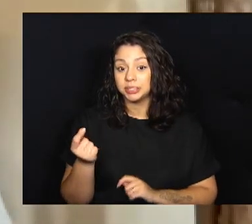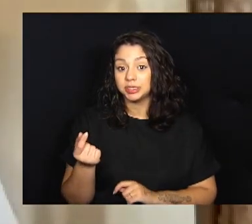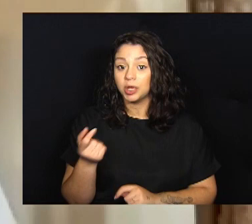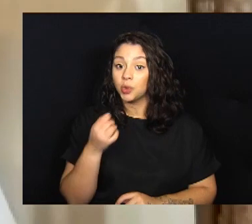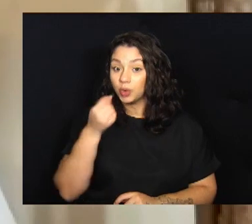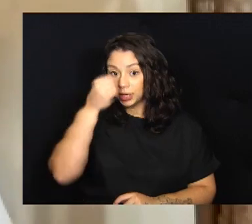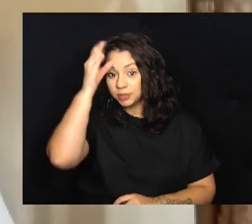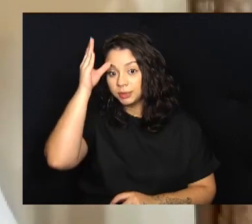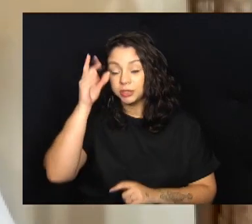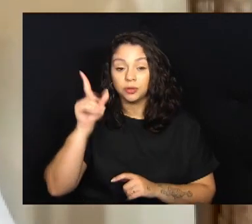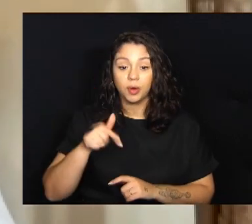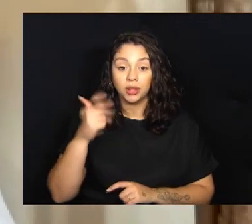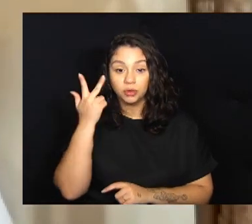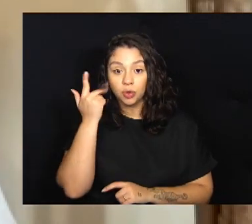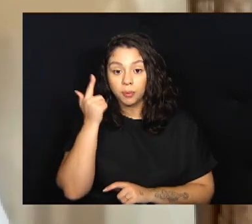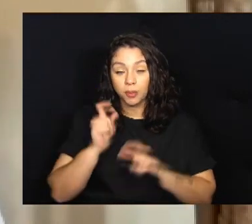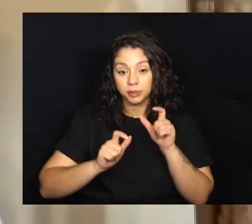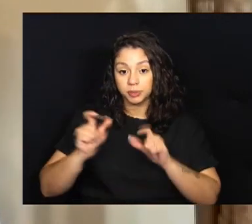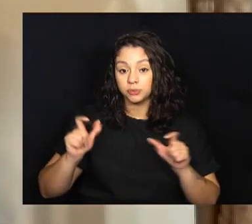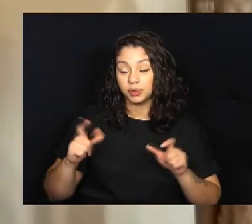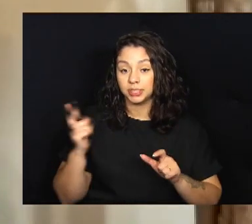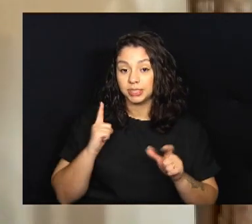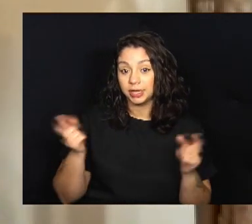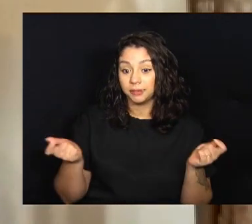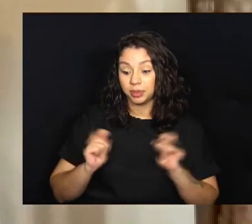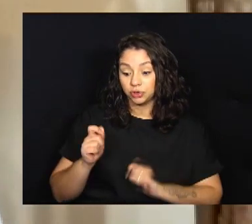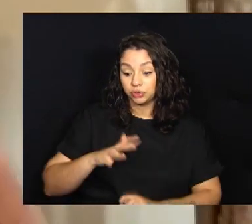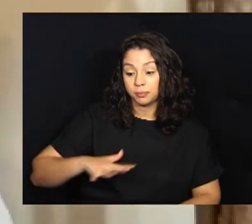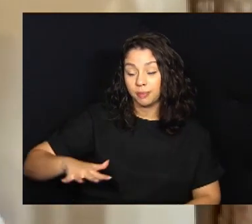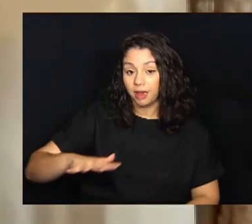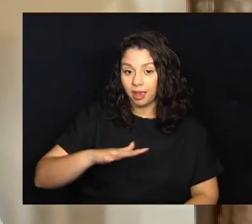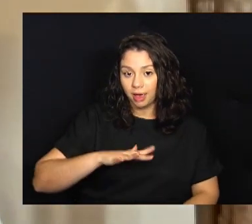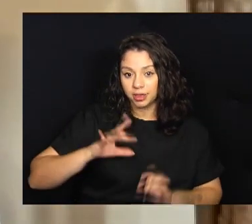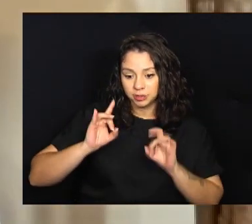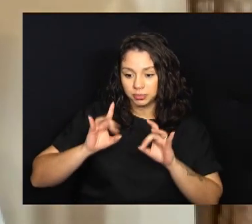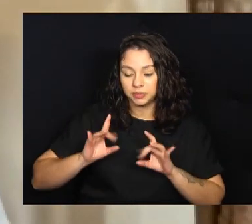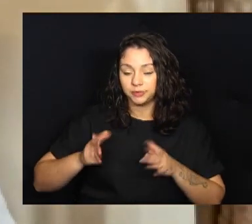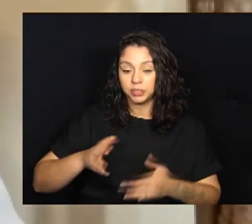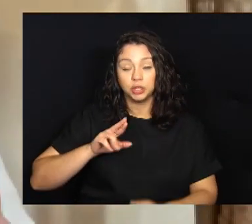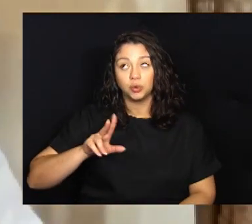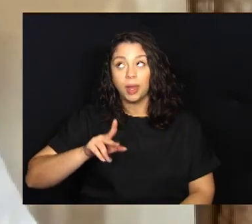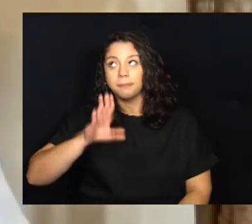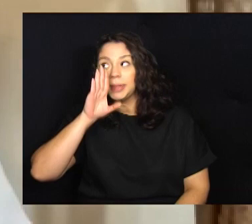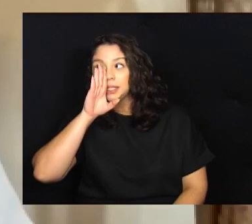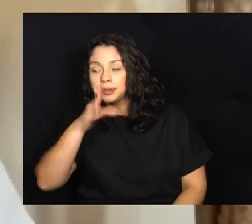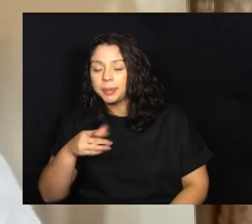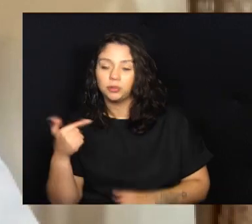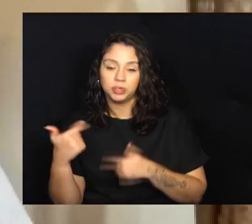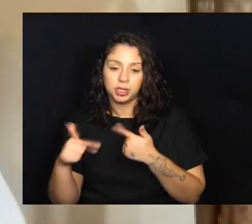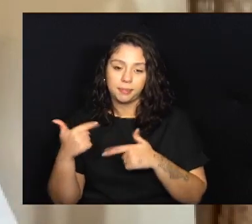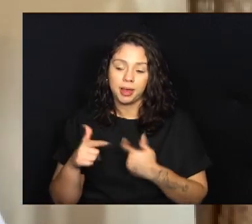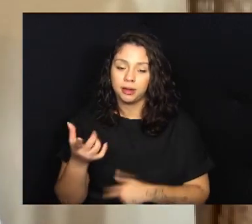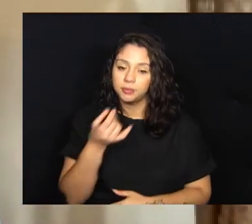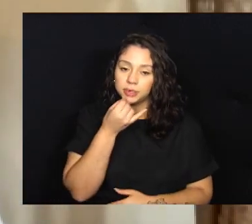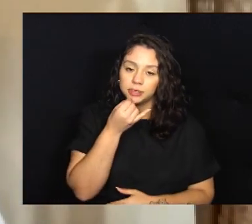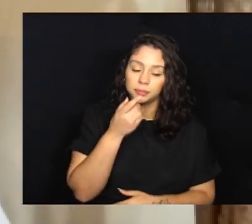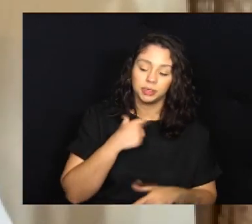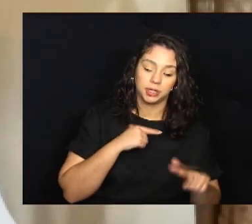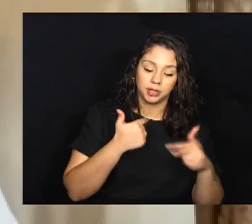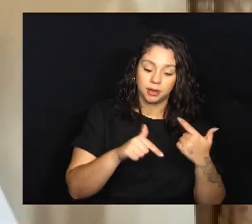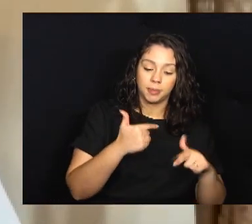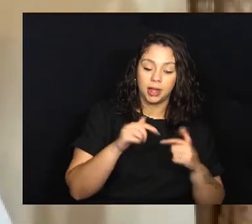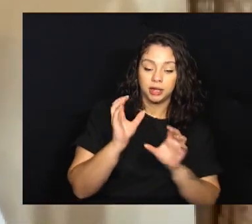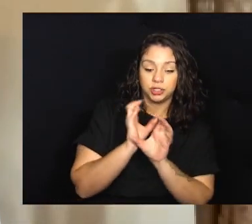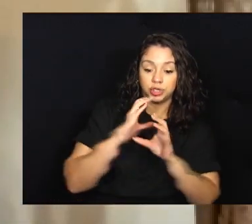qualquer pessoa tenha uma habilidade extra em uma área específica, às vezes que não é a área principal de trabalho. Então, às vezes você trabalha como